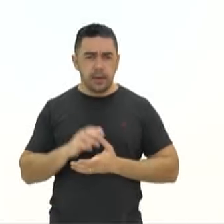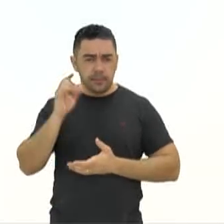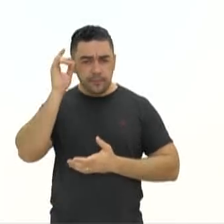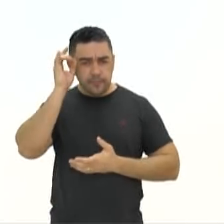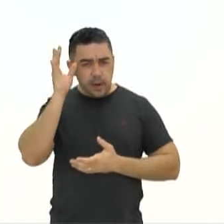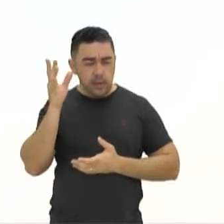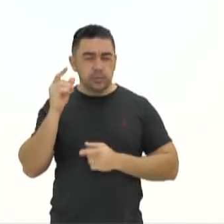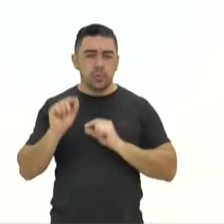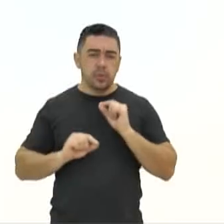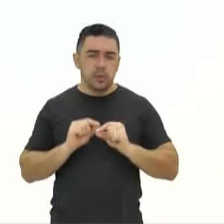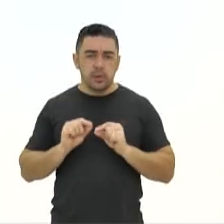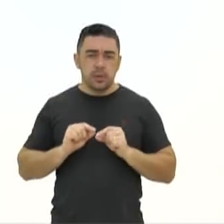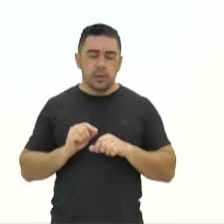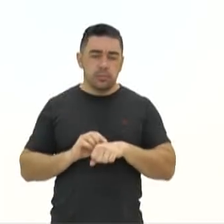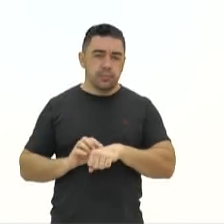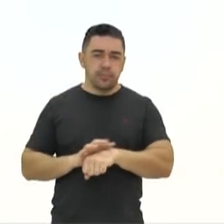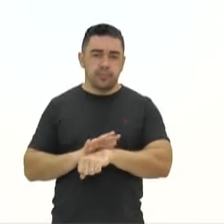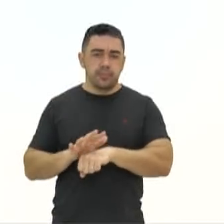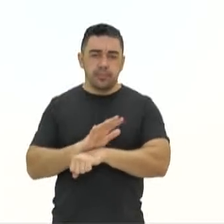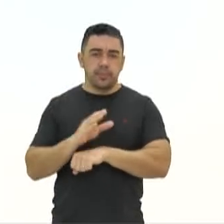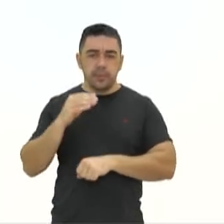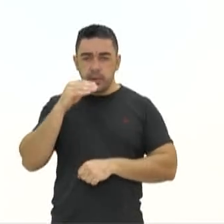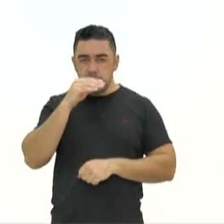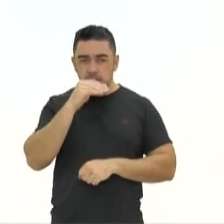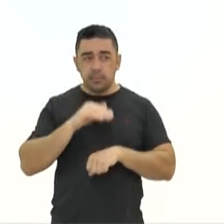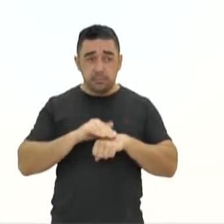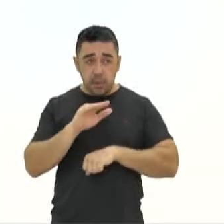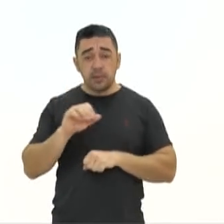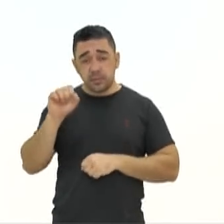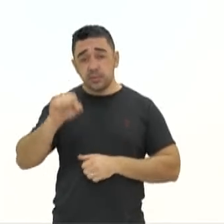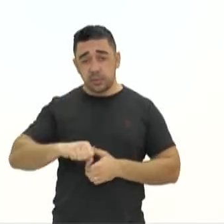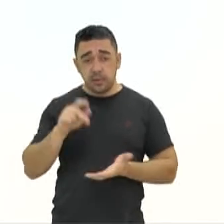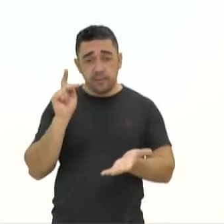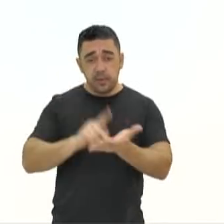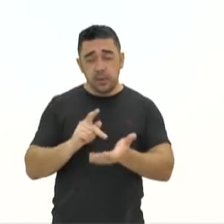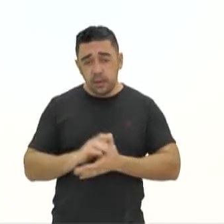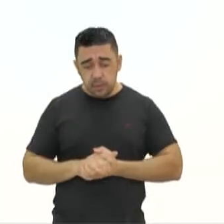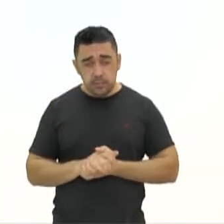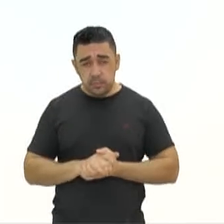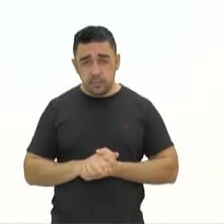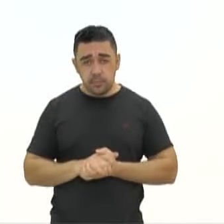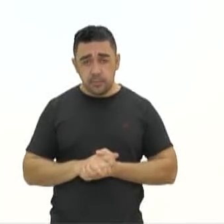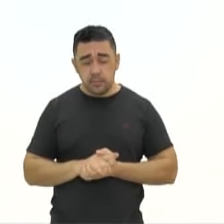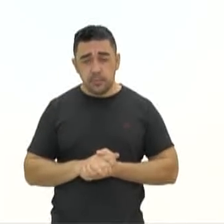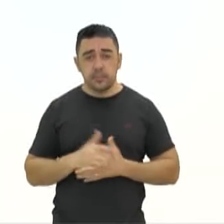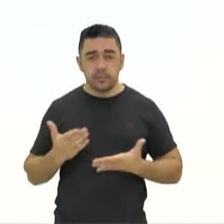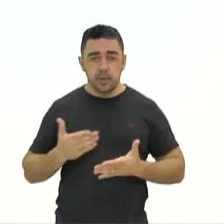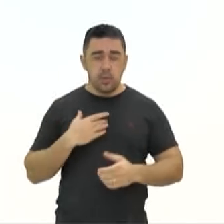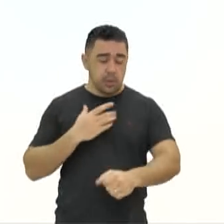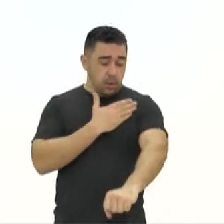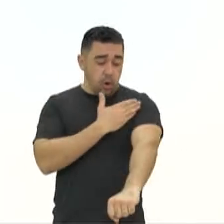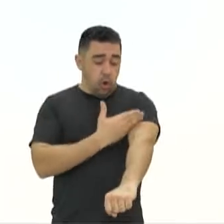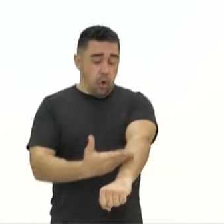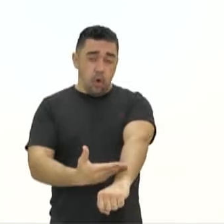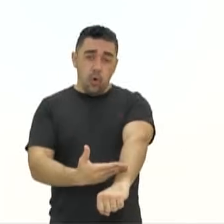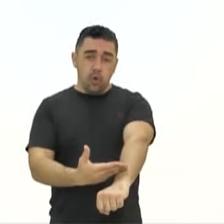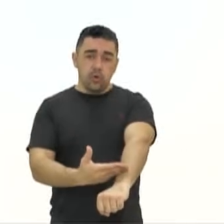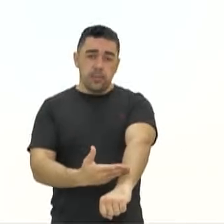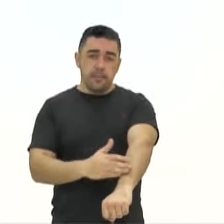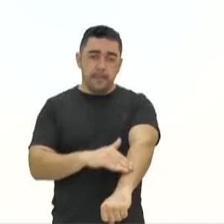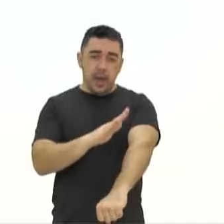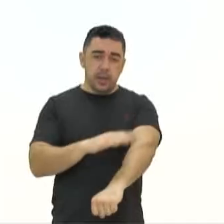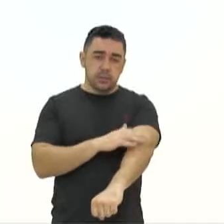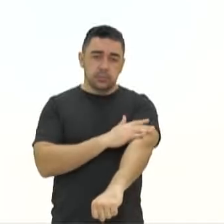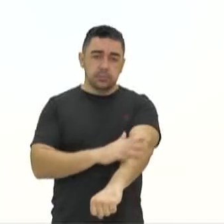Facilitando a perda de calor em quantidade maior, né? Sim, isso é verdade. Você tem, então, um membro maior do que os outros